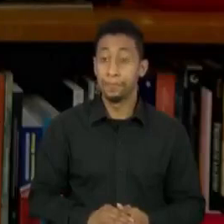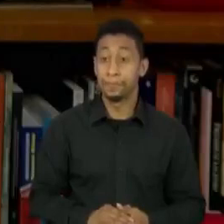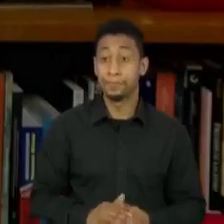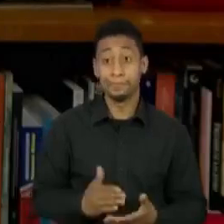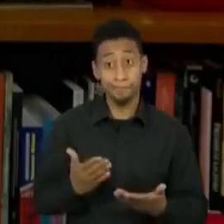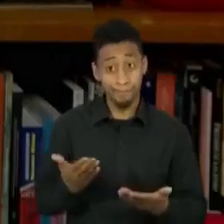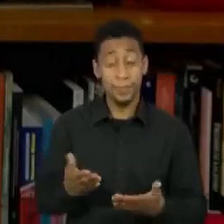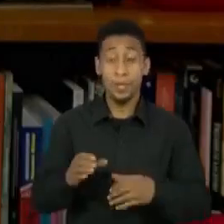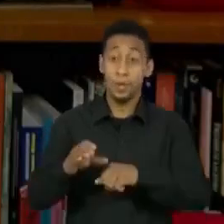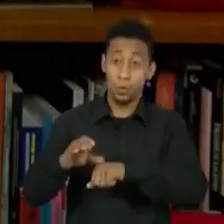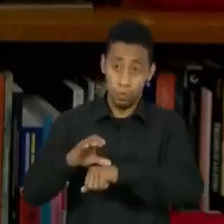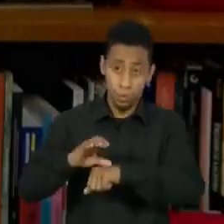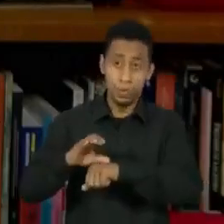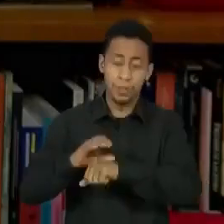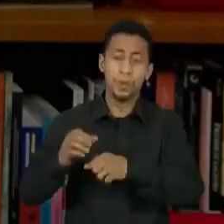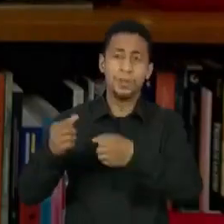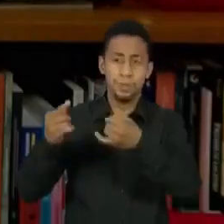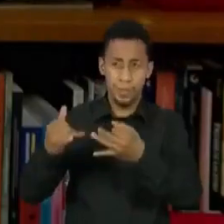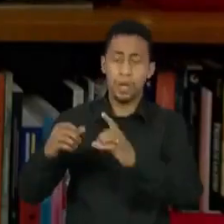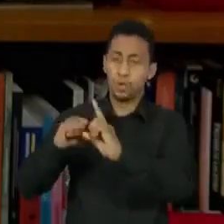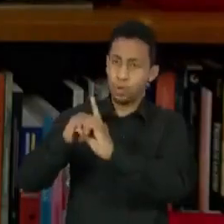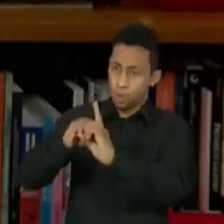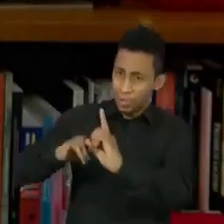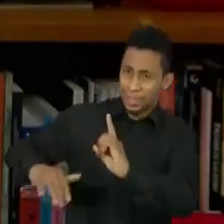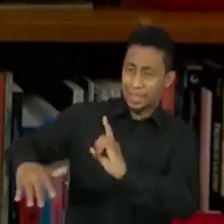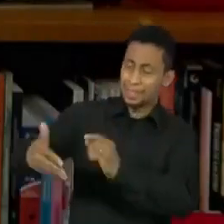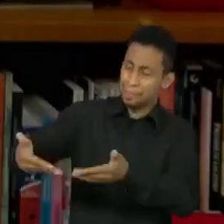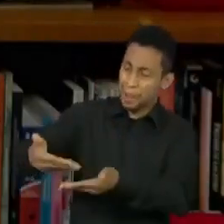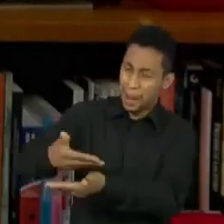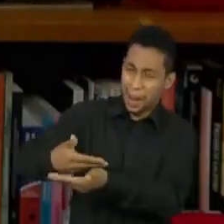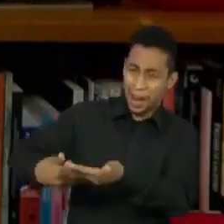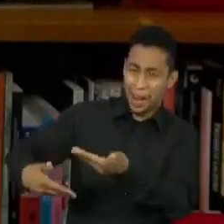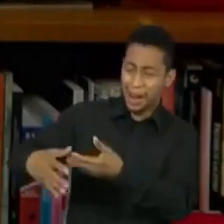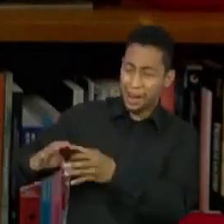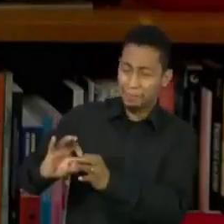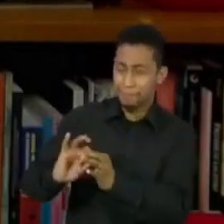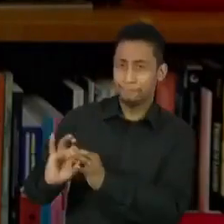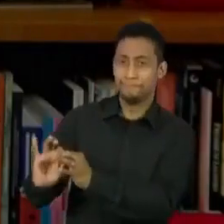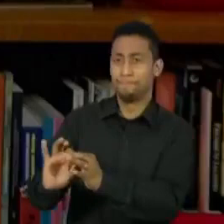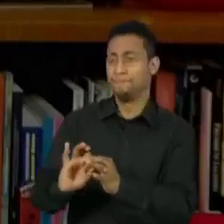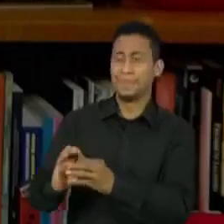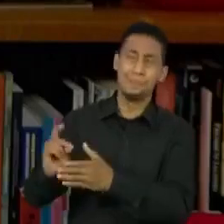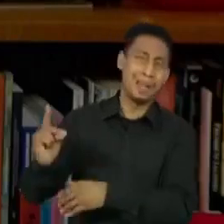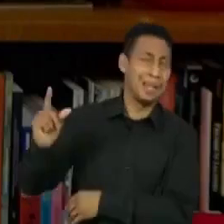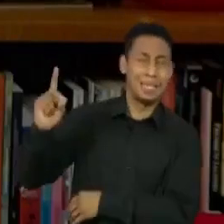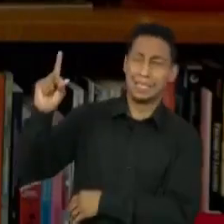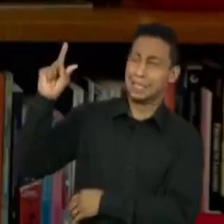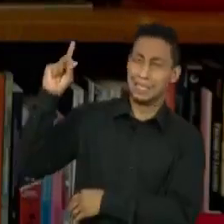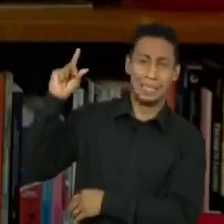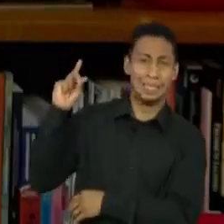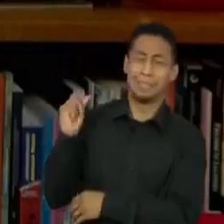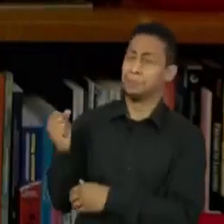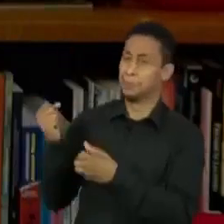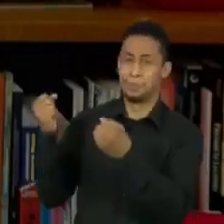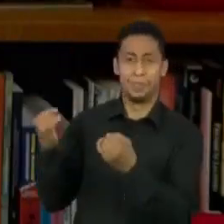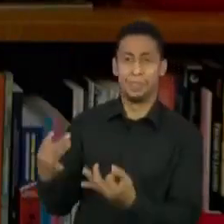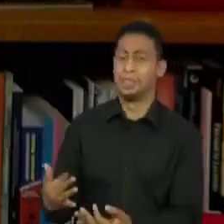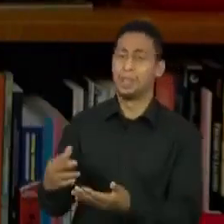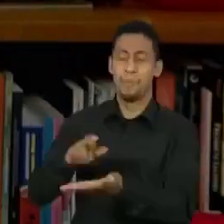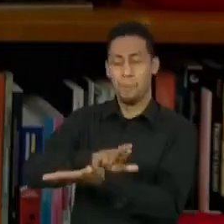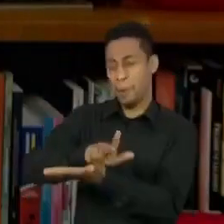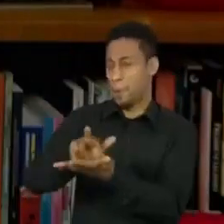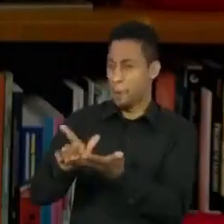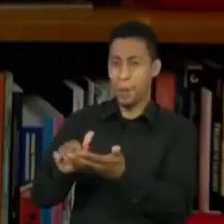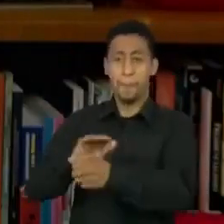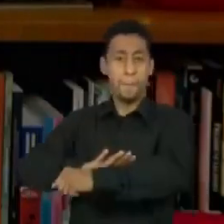e a constituição fala de sociedade fraterna desde o seu preâmbulo sociedade fraterna pluralista e